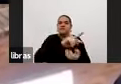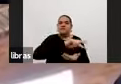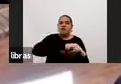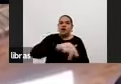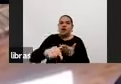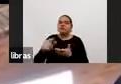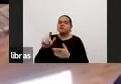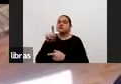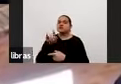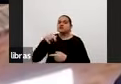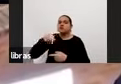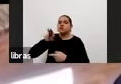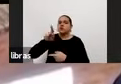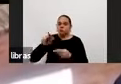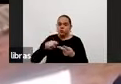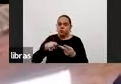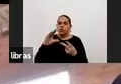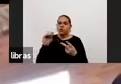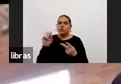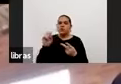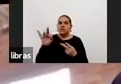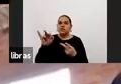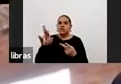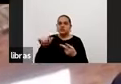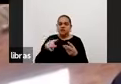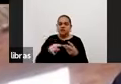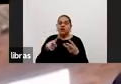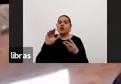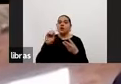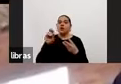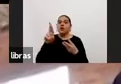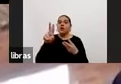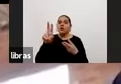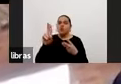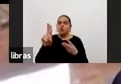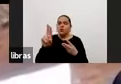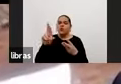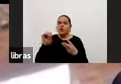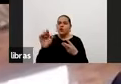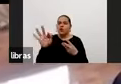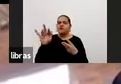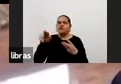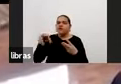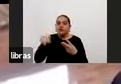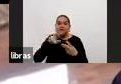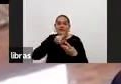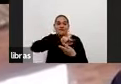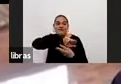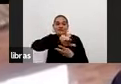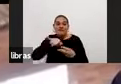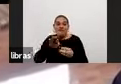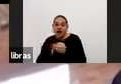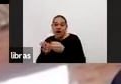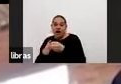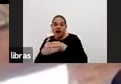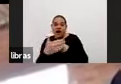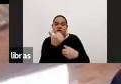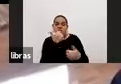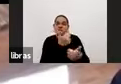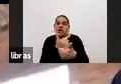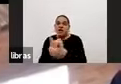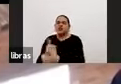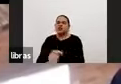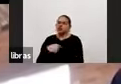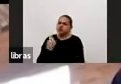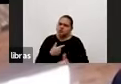é a Costeirinha ali, então Ouro Fino. Então é muito importante essa luta, é nossa, né, que corremos atrás